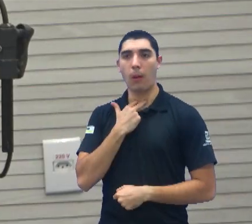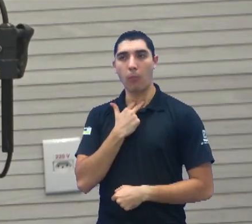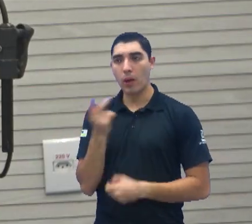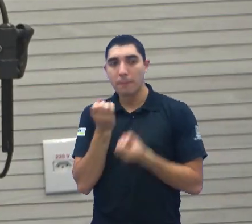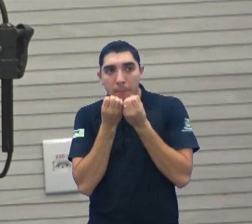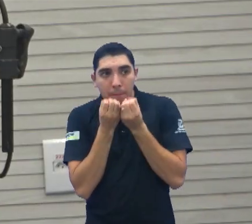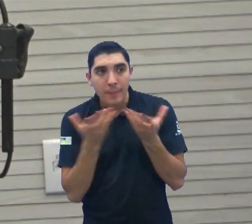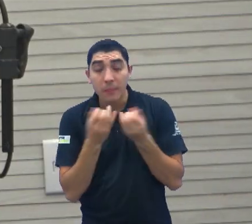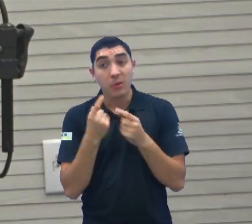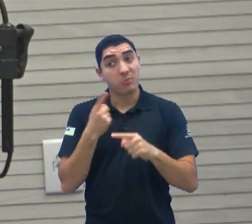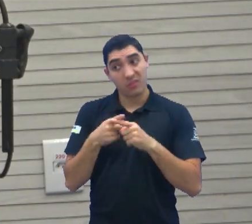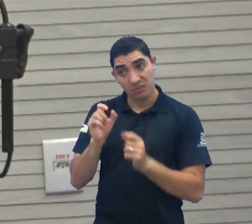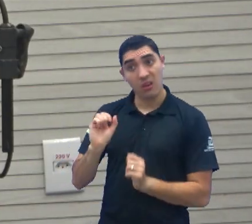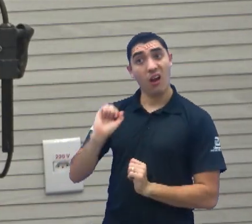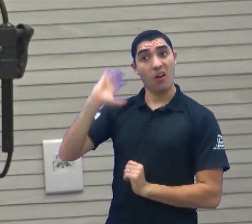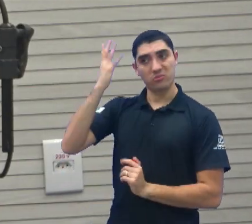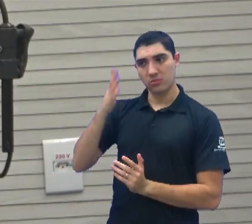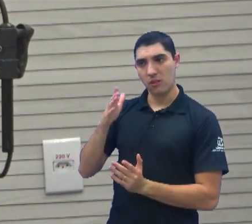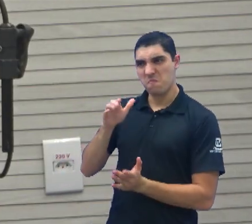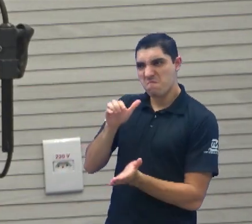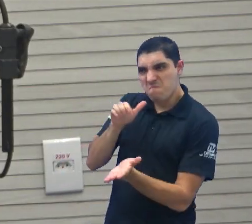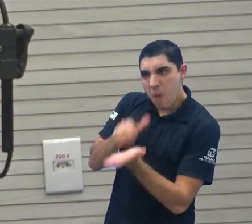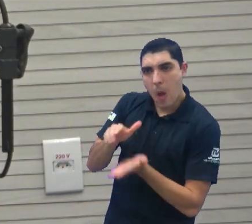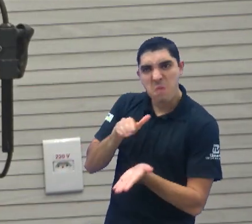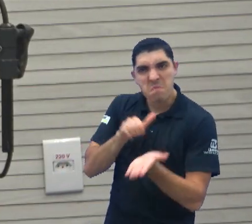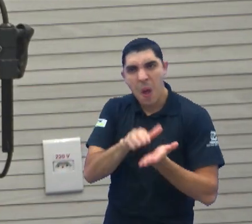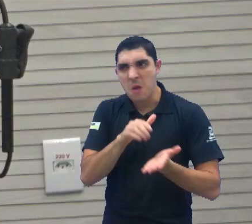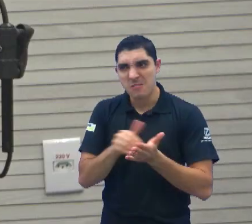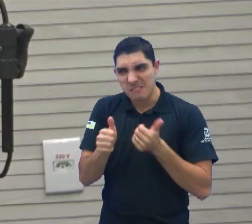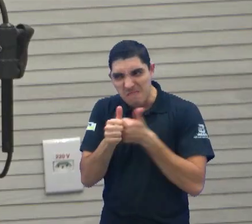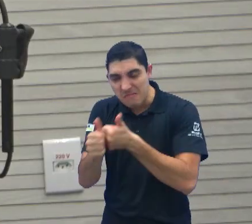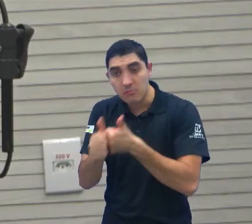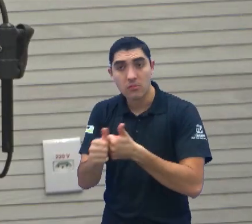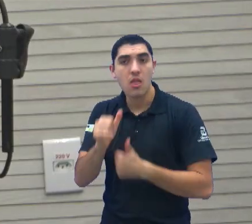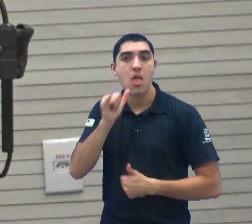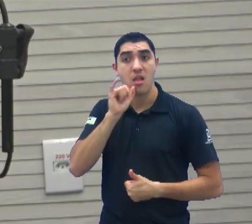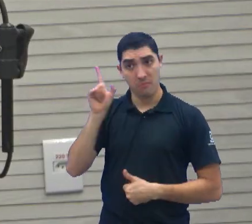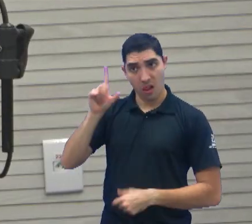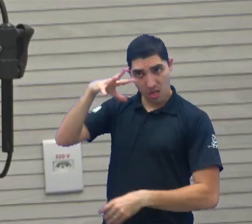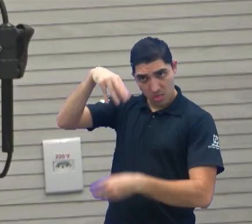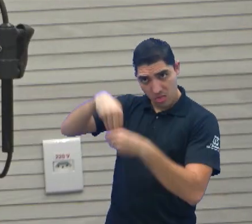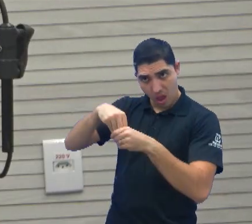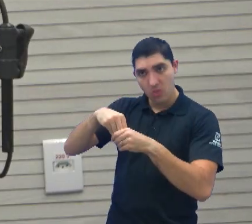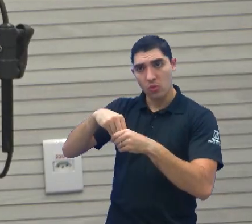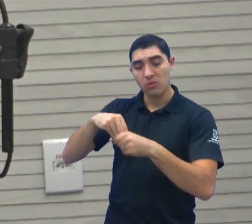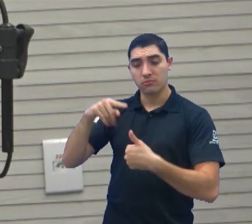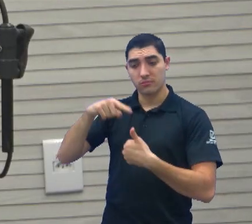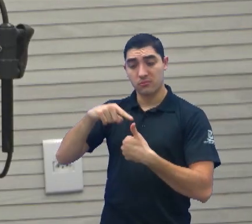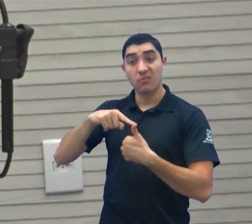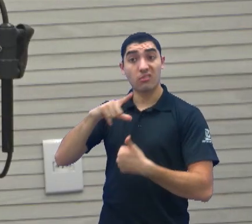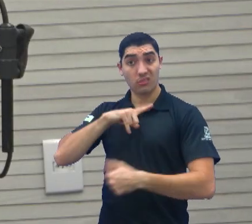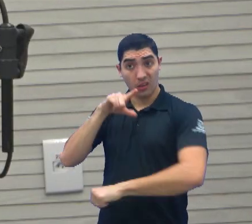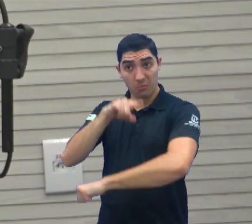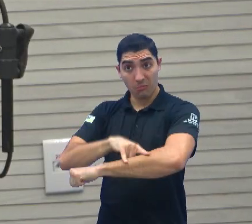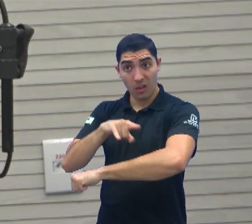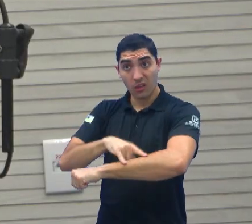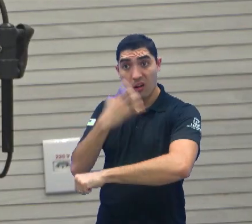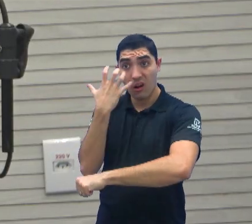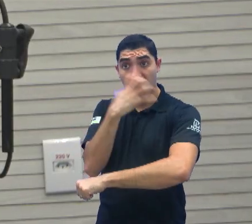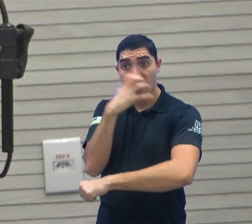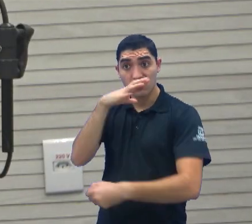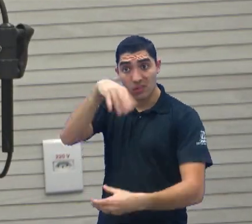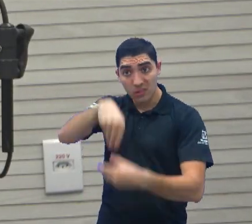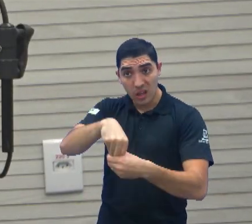ou exonerados. Lá, além do banheiro, que também está sendo ocupado por cães, a sala